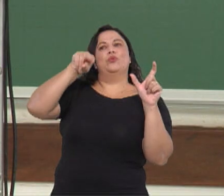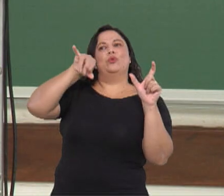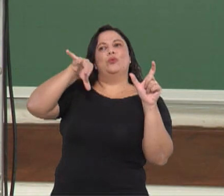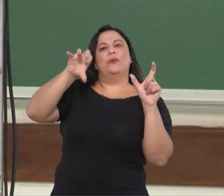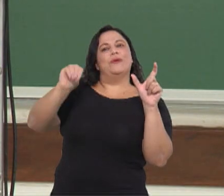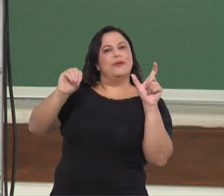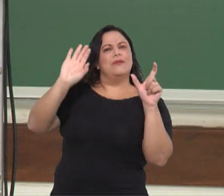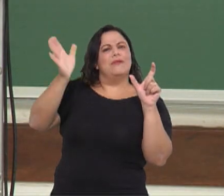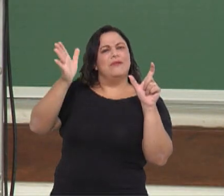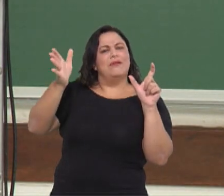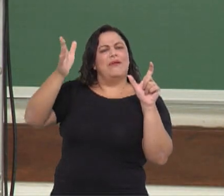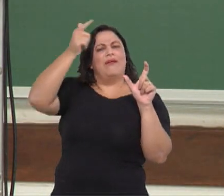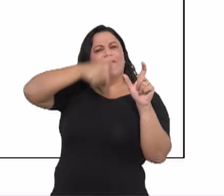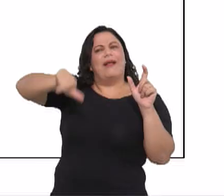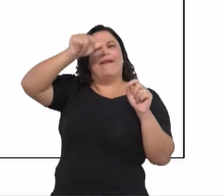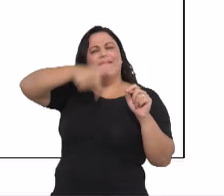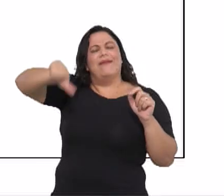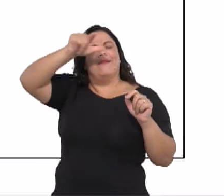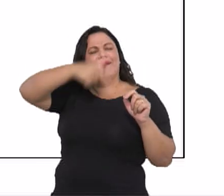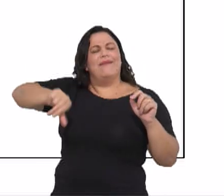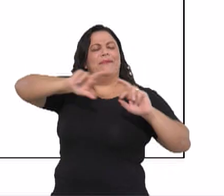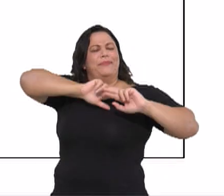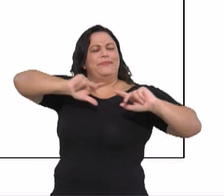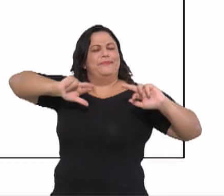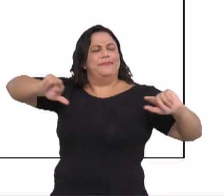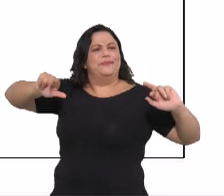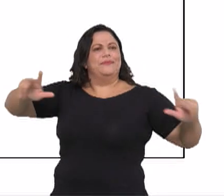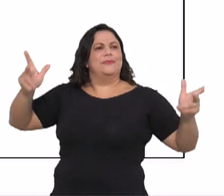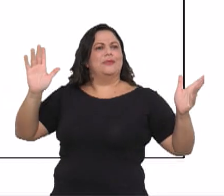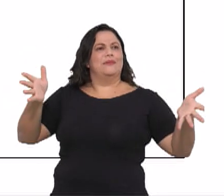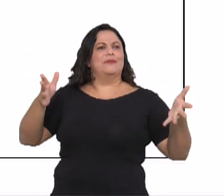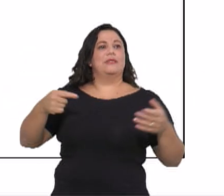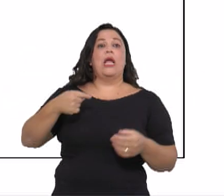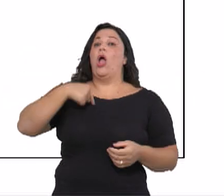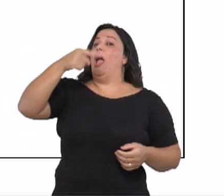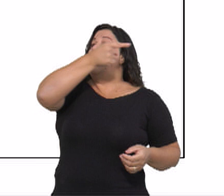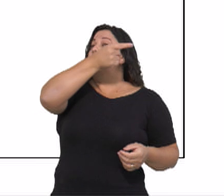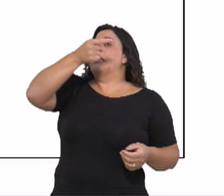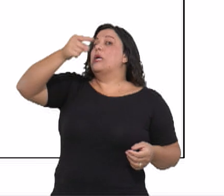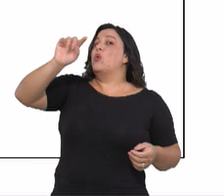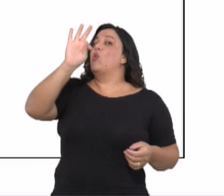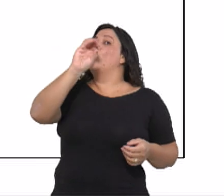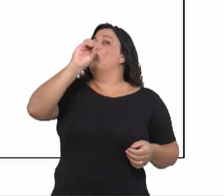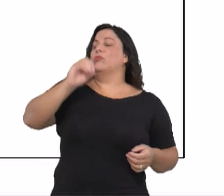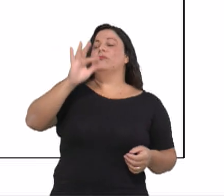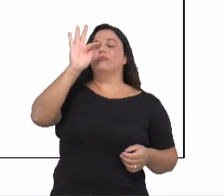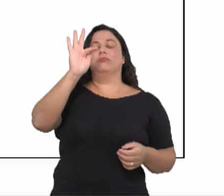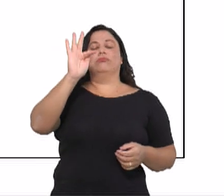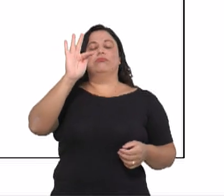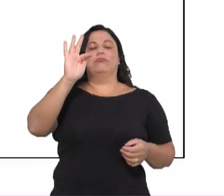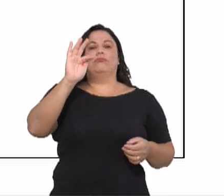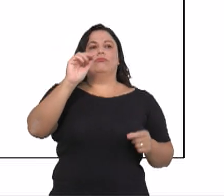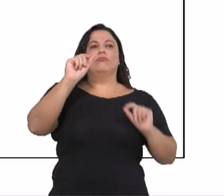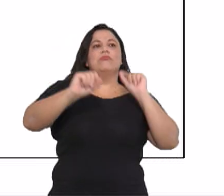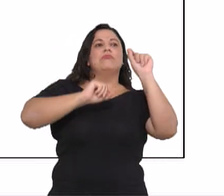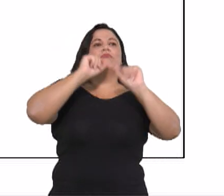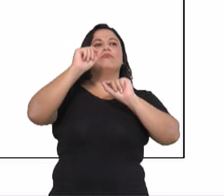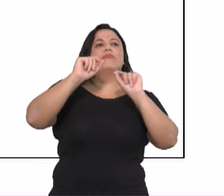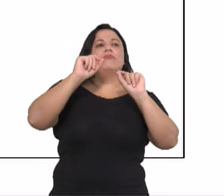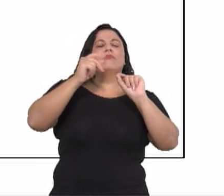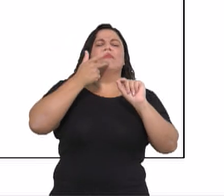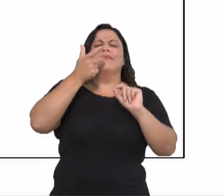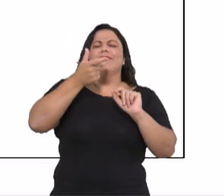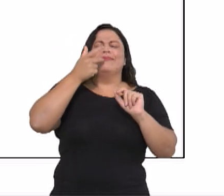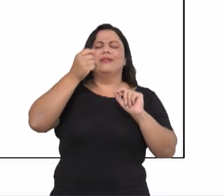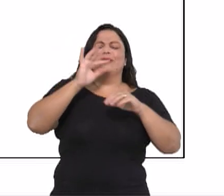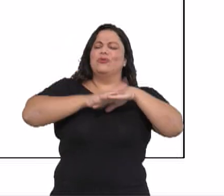só. Não tô falando de doenças do corpo. Tô falando